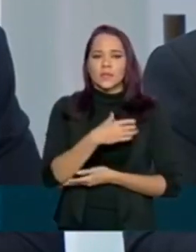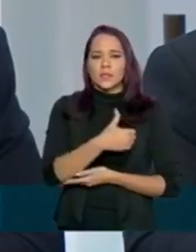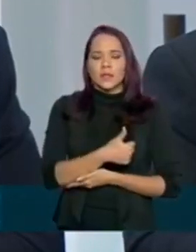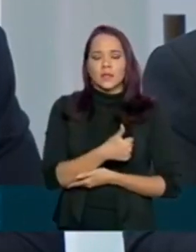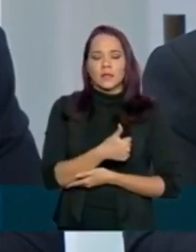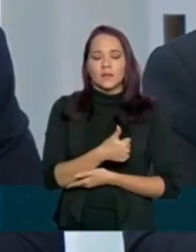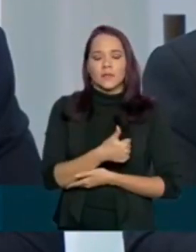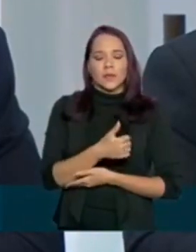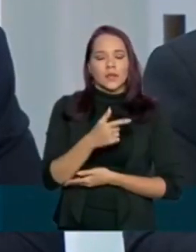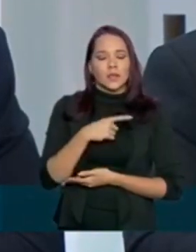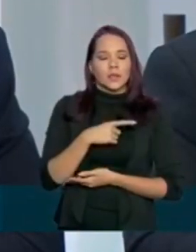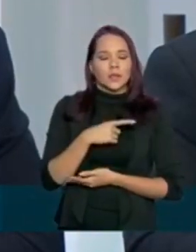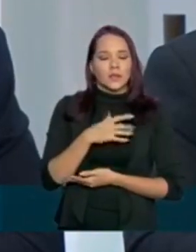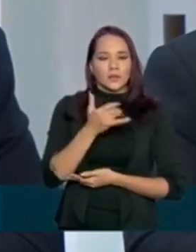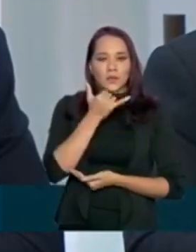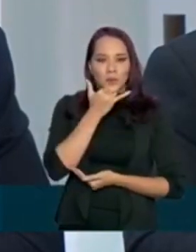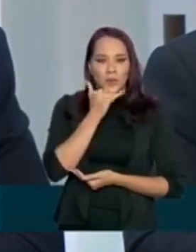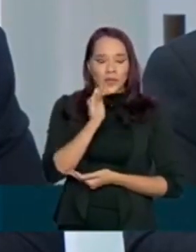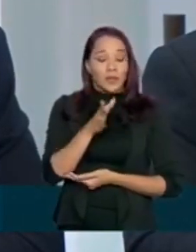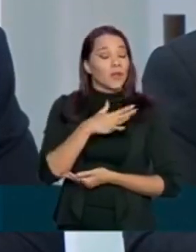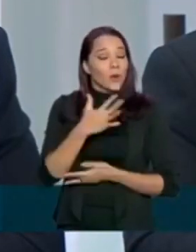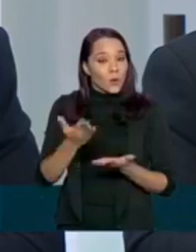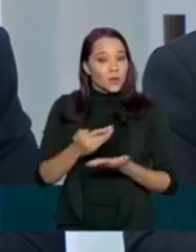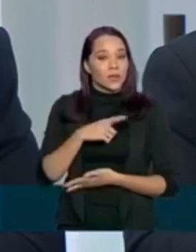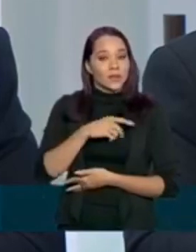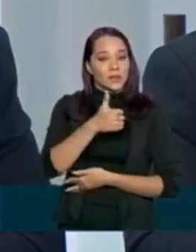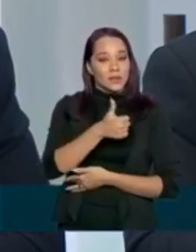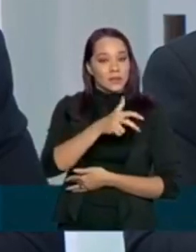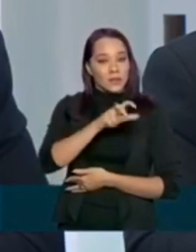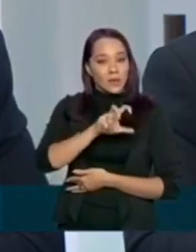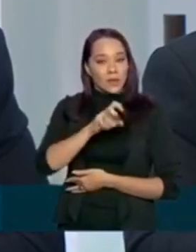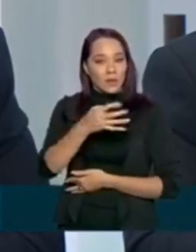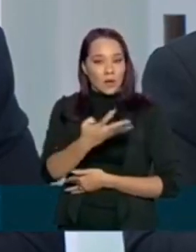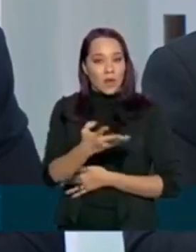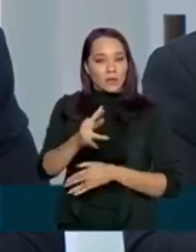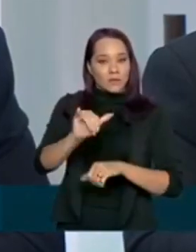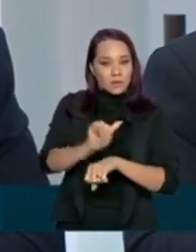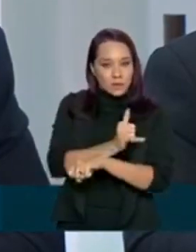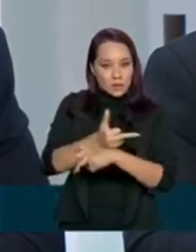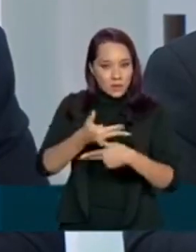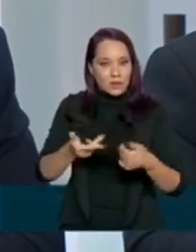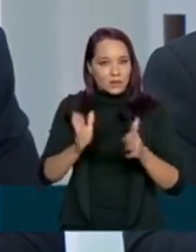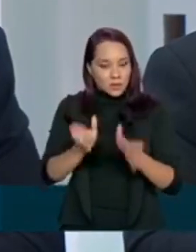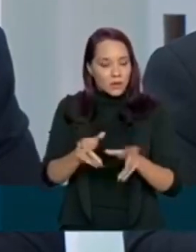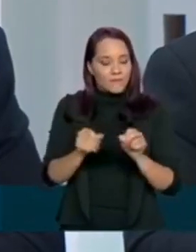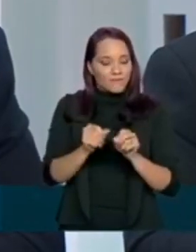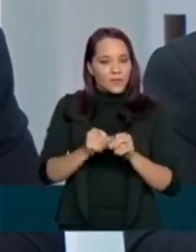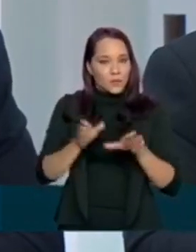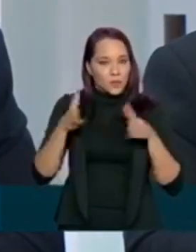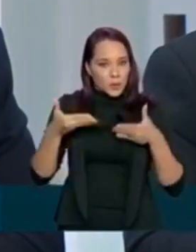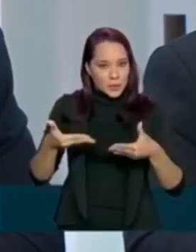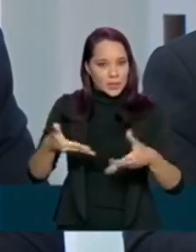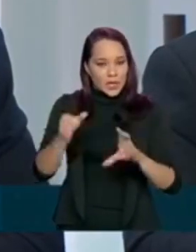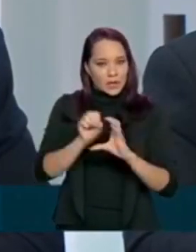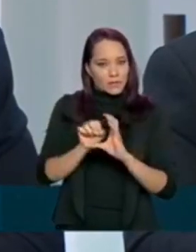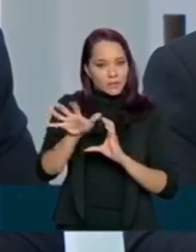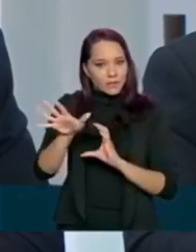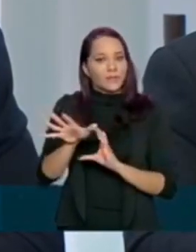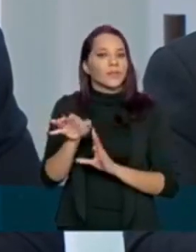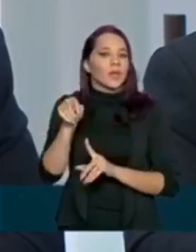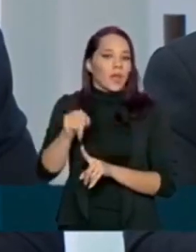105 9 nós dois correr exatamente 154 ações realizadas pelo ministério eu não vou